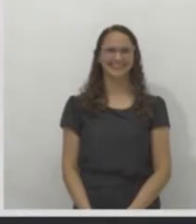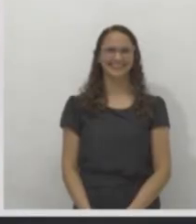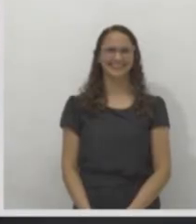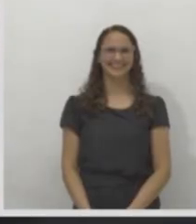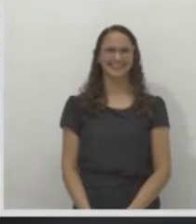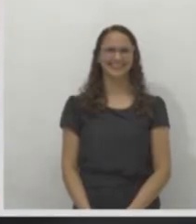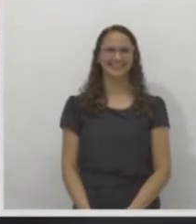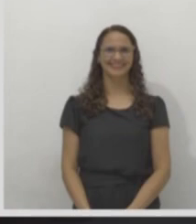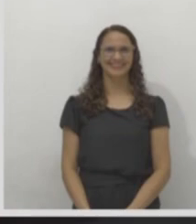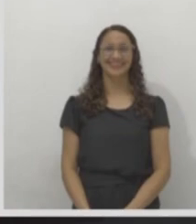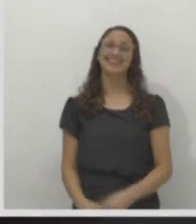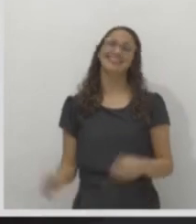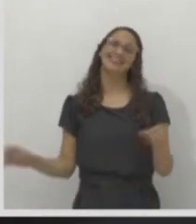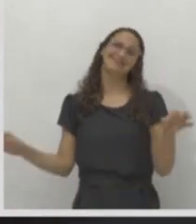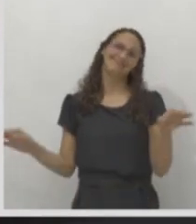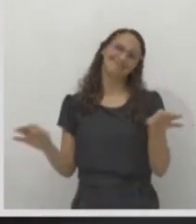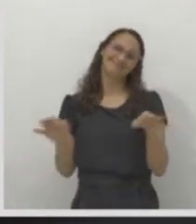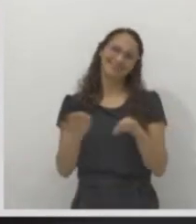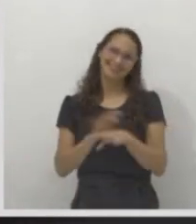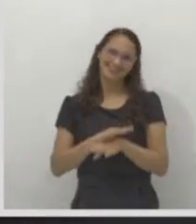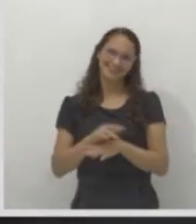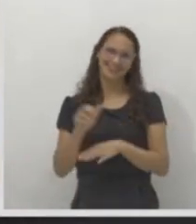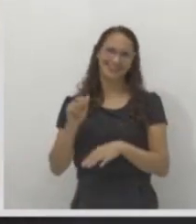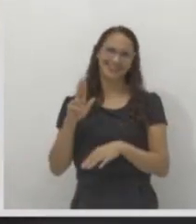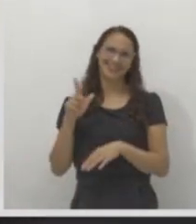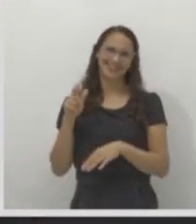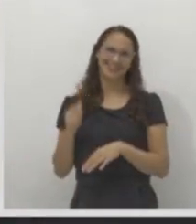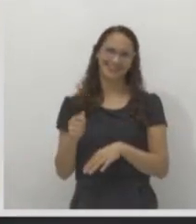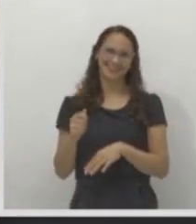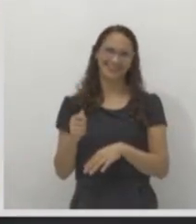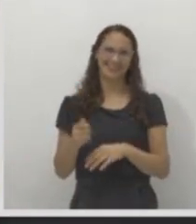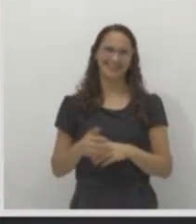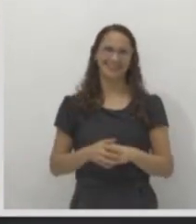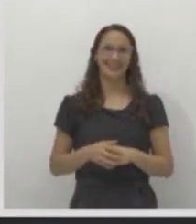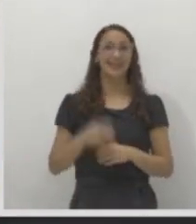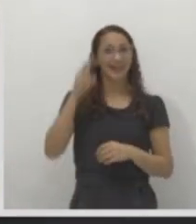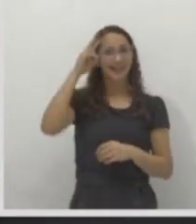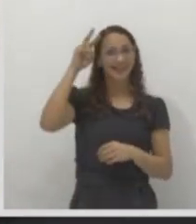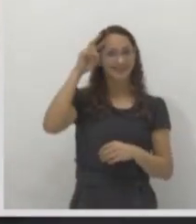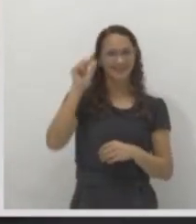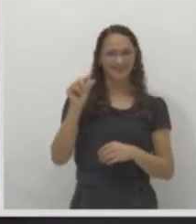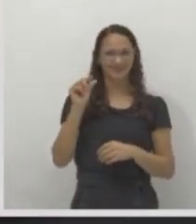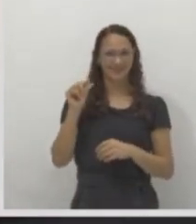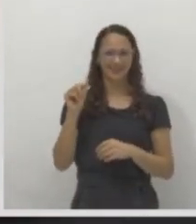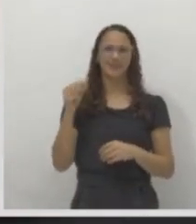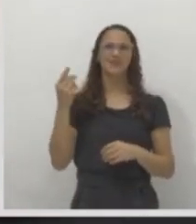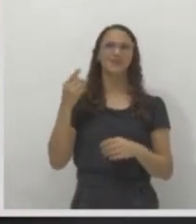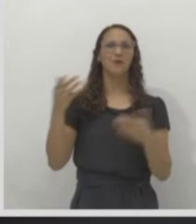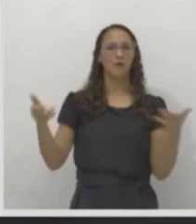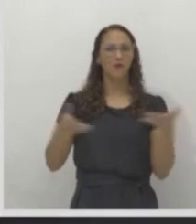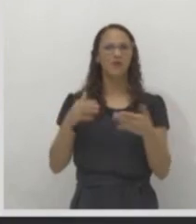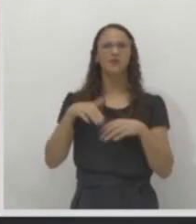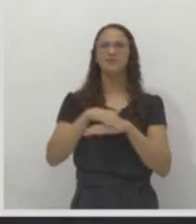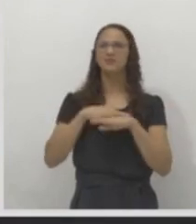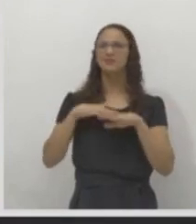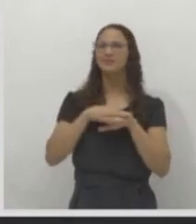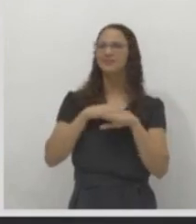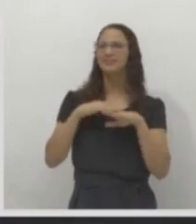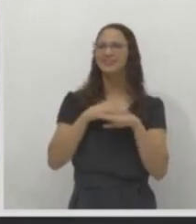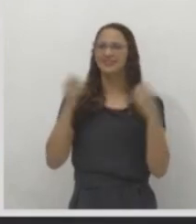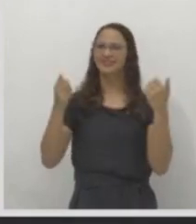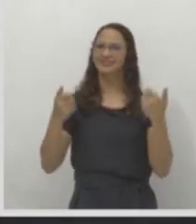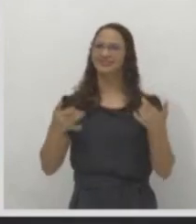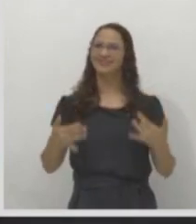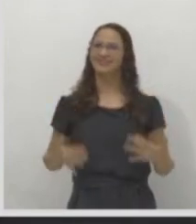Chegamos ao final de mais uma aula. E só para a gente tentar lembrar um pouquinho tudo que nós falamos hoje. Nós falamos